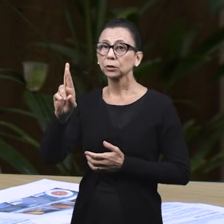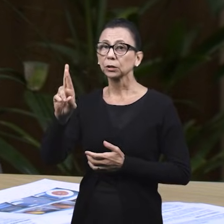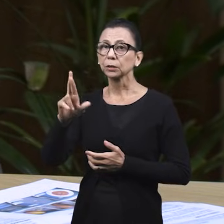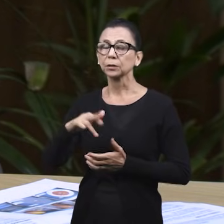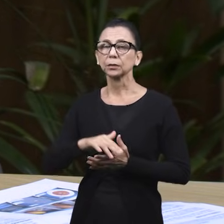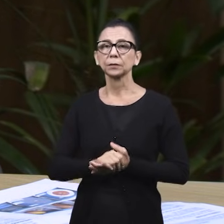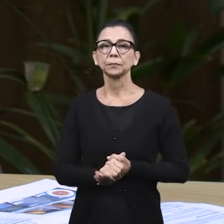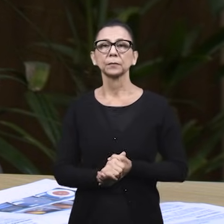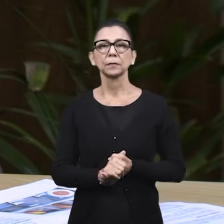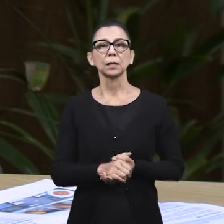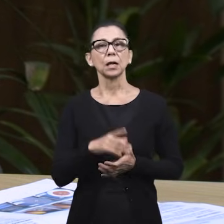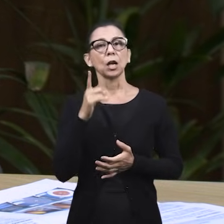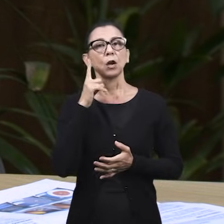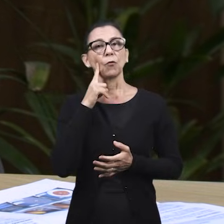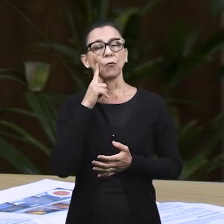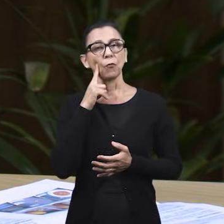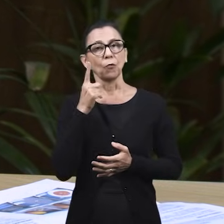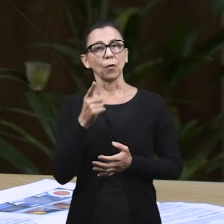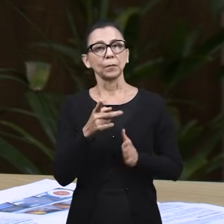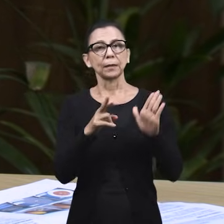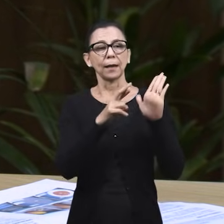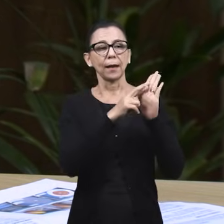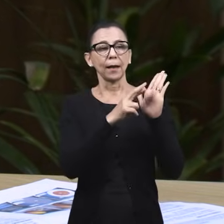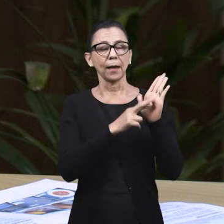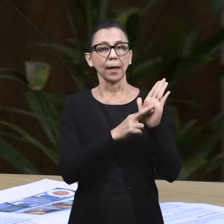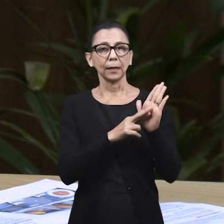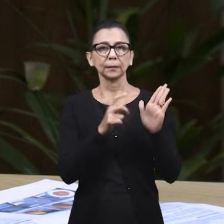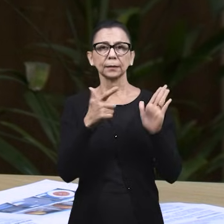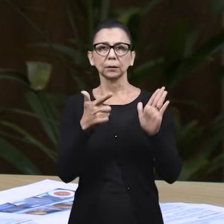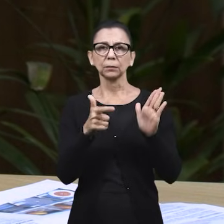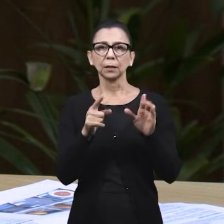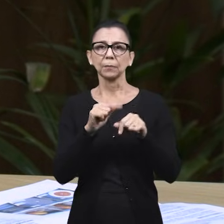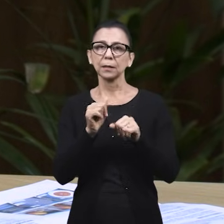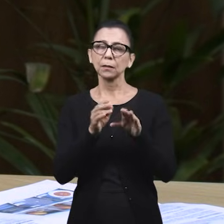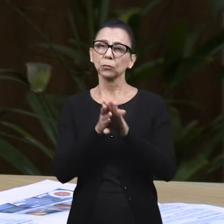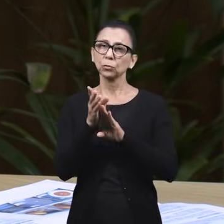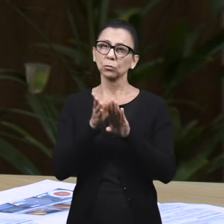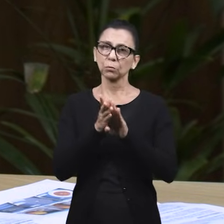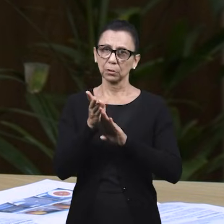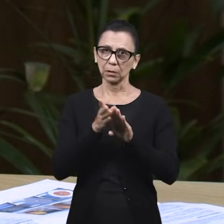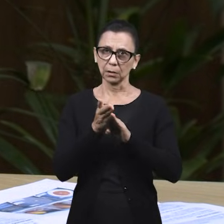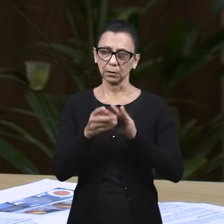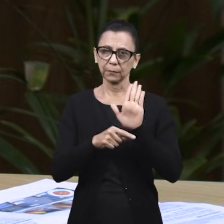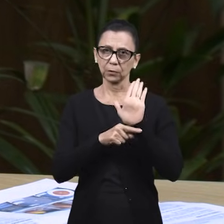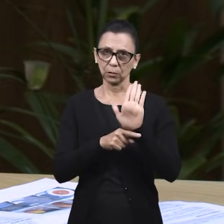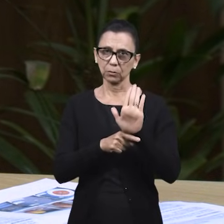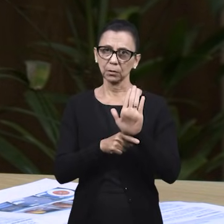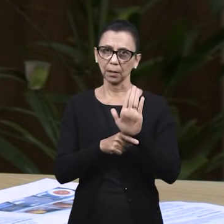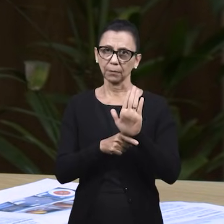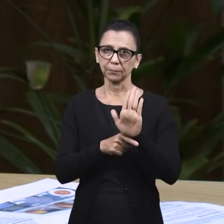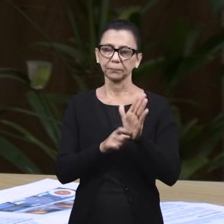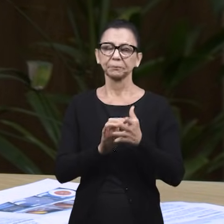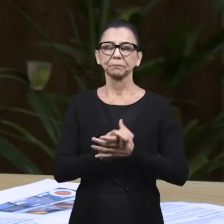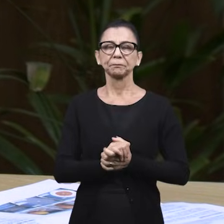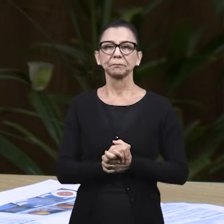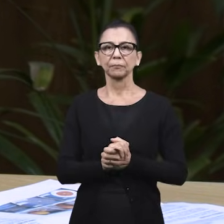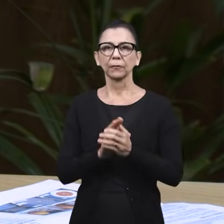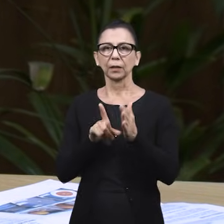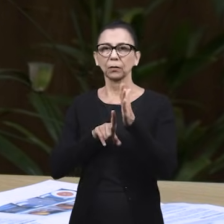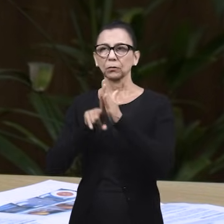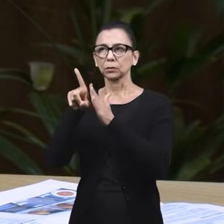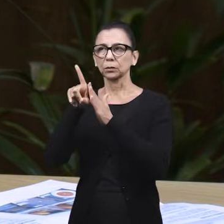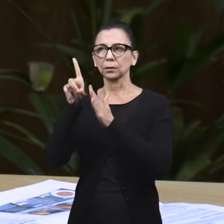falar algumas recomendações. Falamos que não tem regra, mas tem algumas recomendações que vão ajudar aos irmãos.